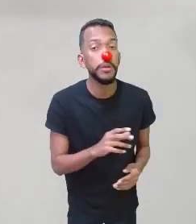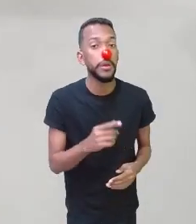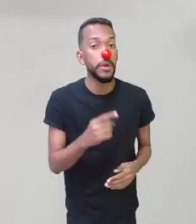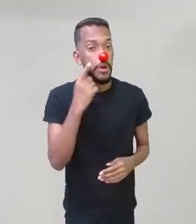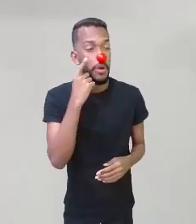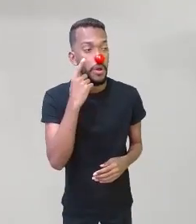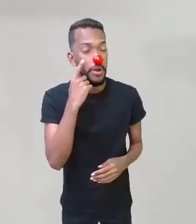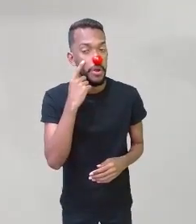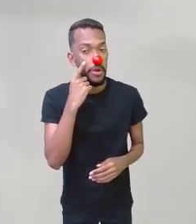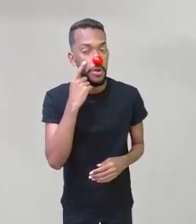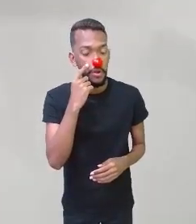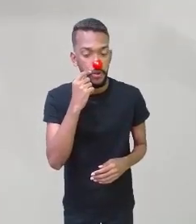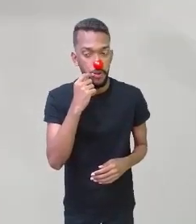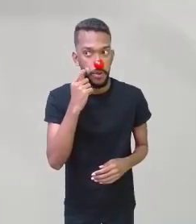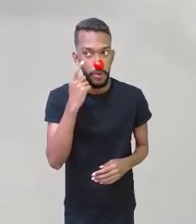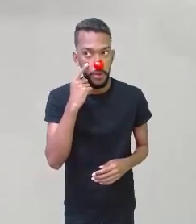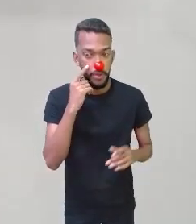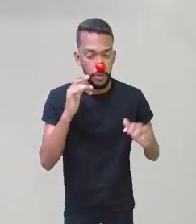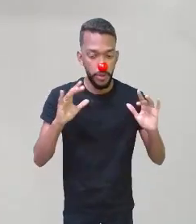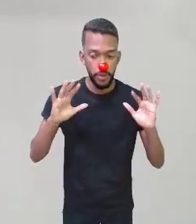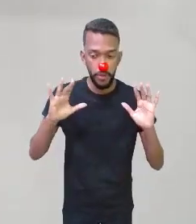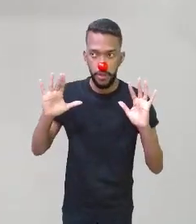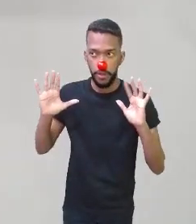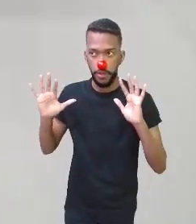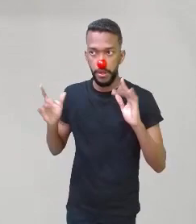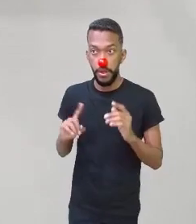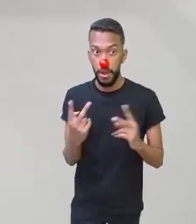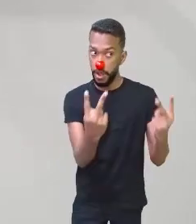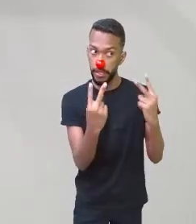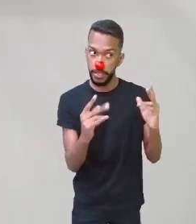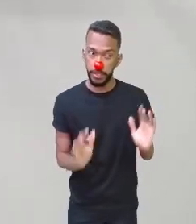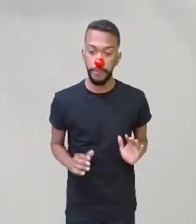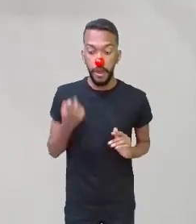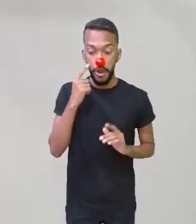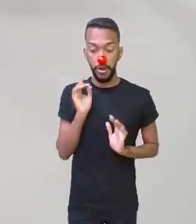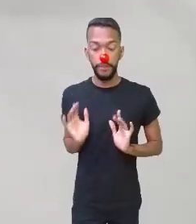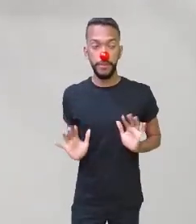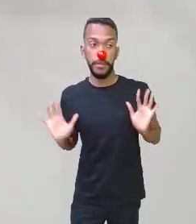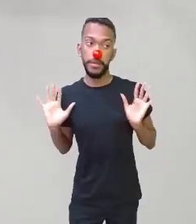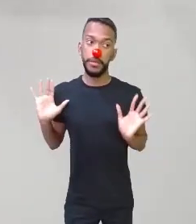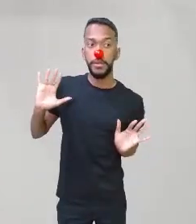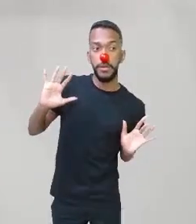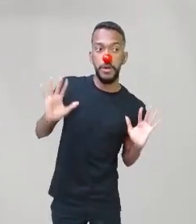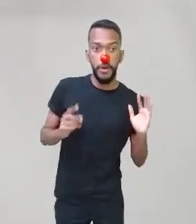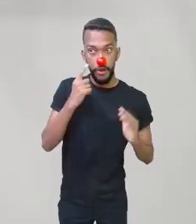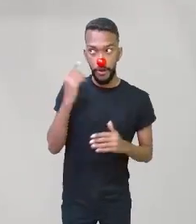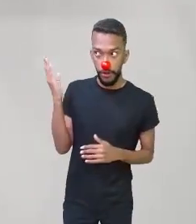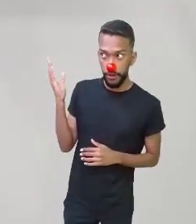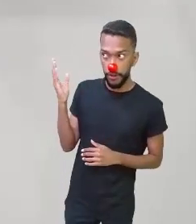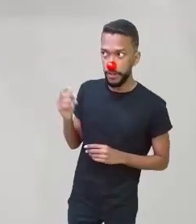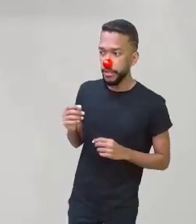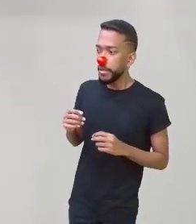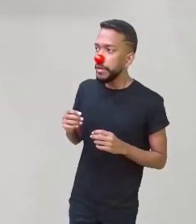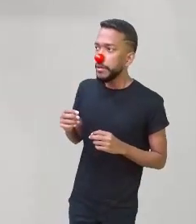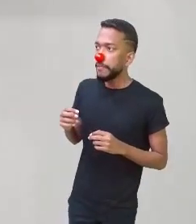Ó, Ó. presta atenção, presta atenção.